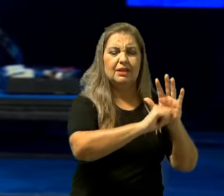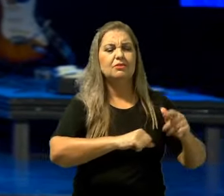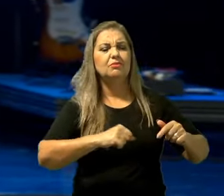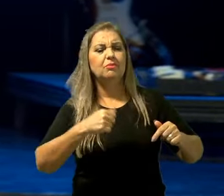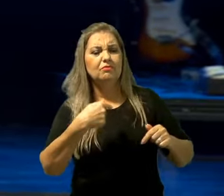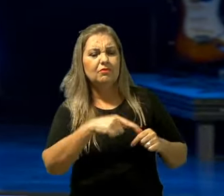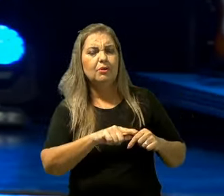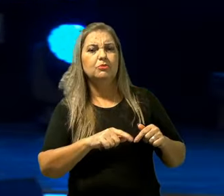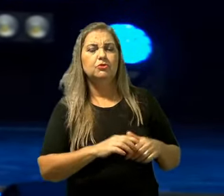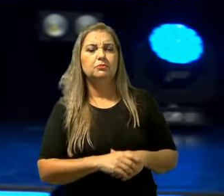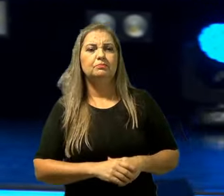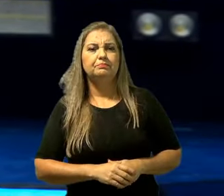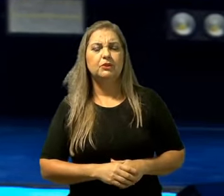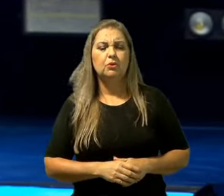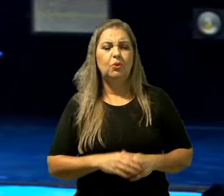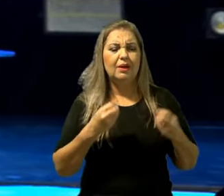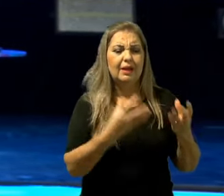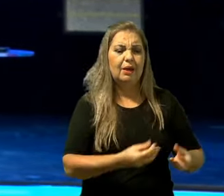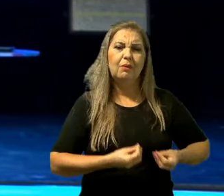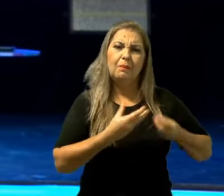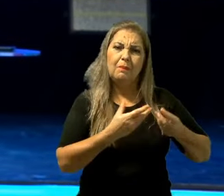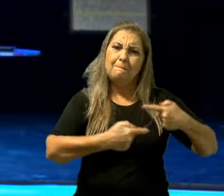Vamos ocupá-los. E aí começa,